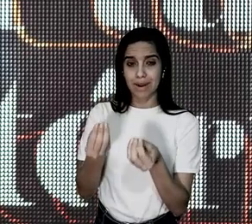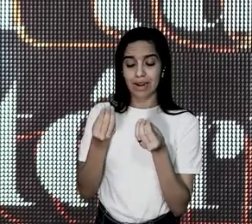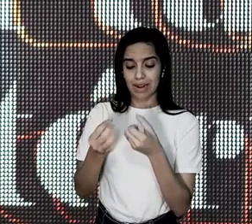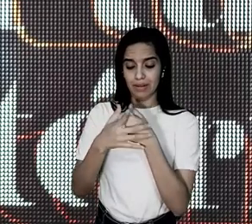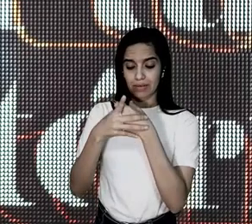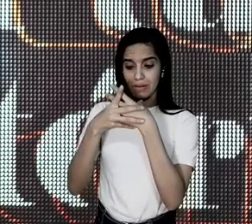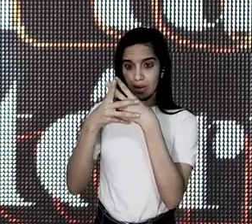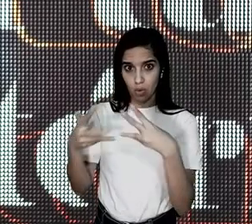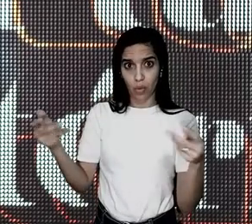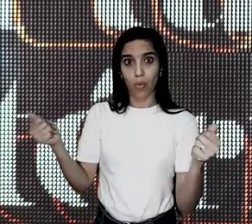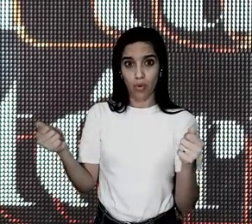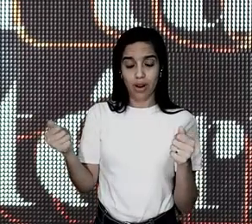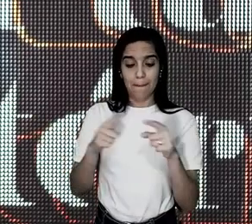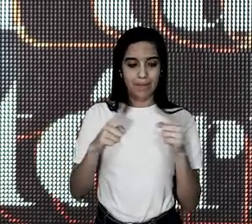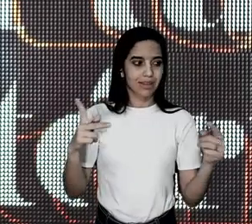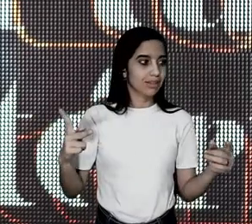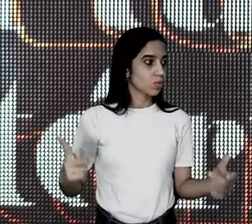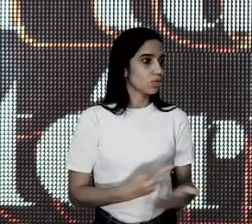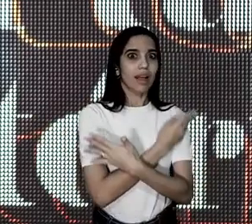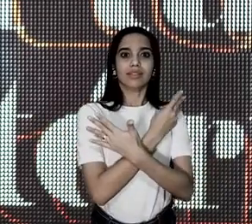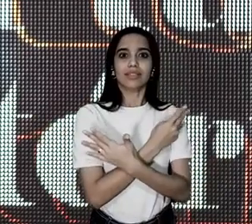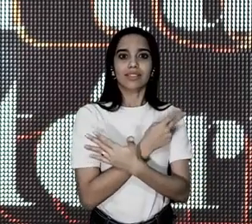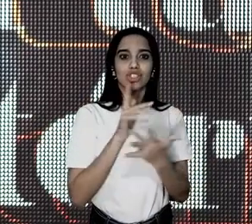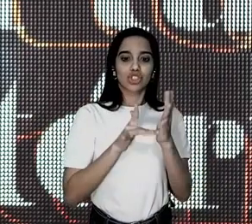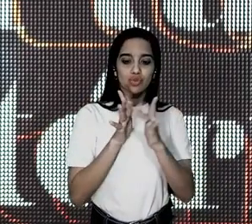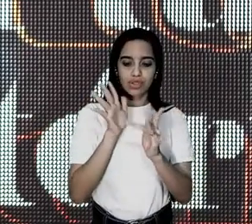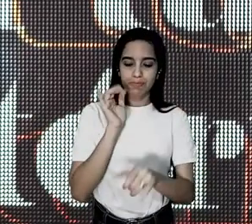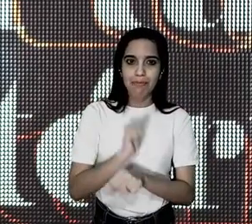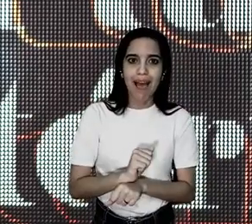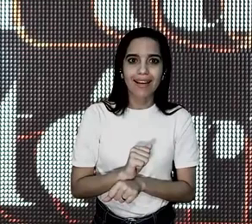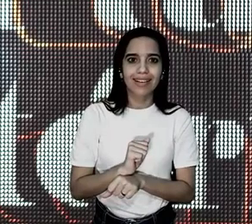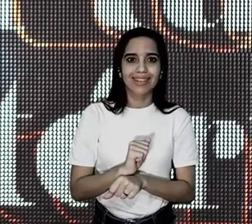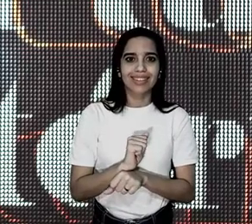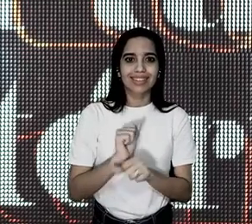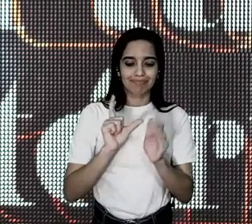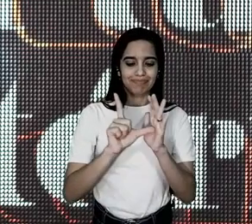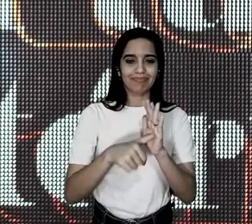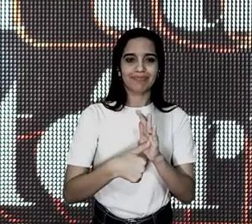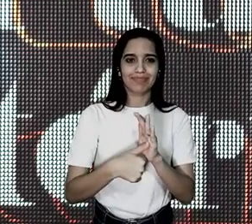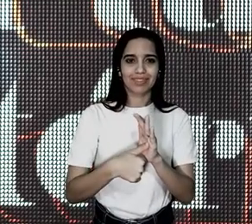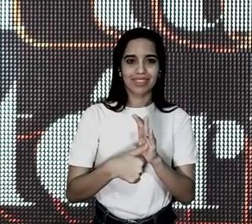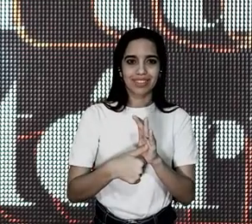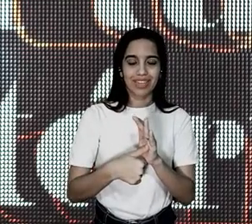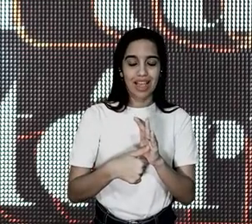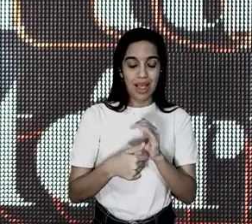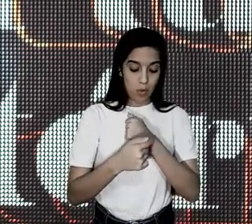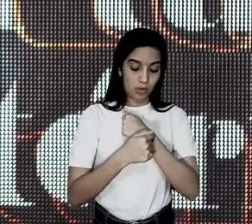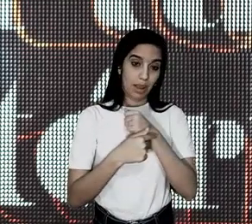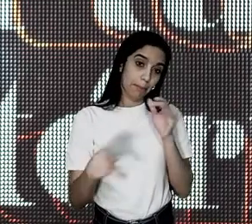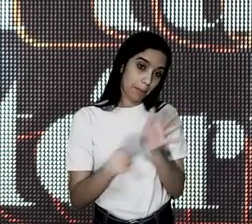algo acontece e interrompe Jesus e atrasa Jesus, humanamente falando ou